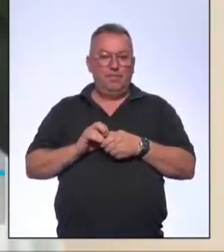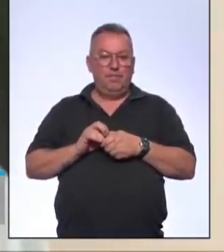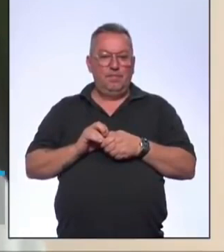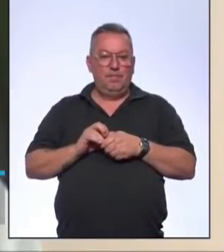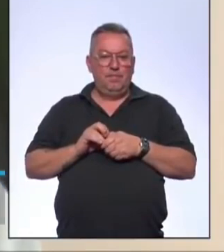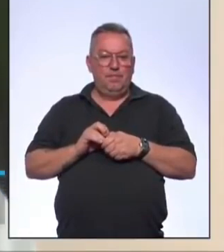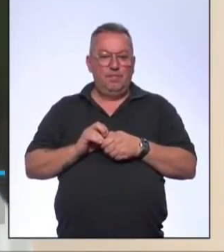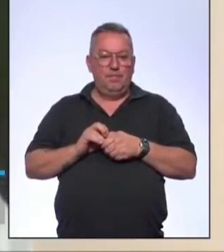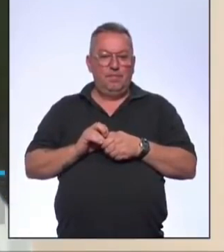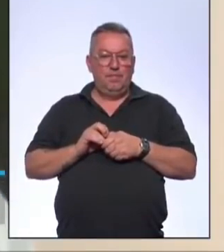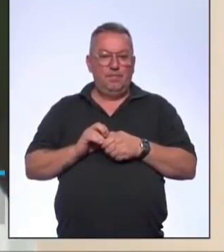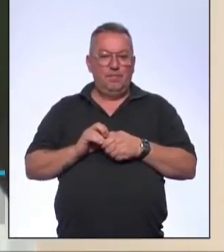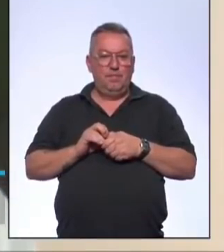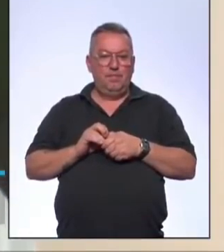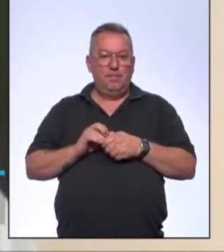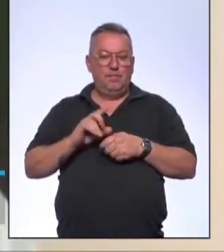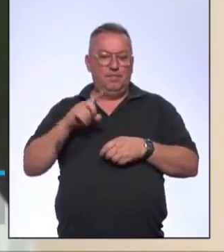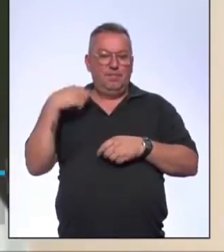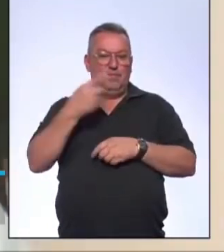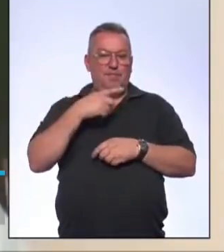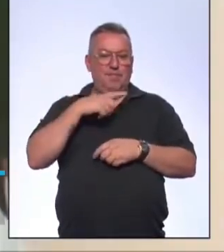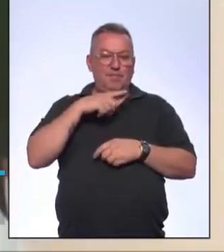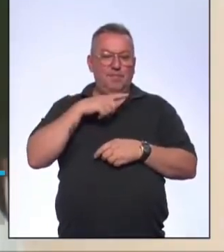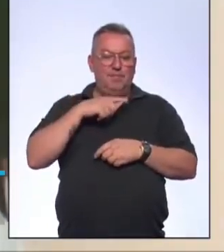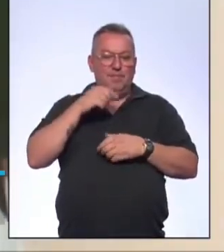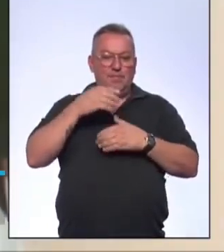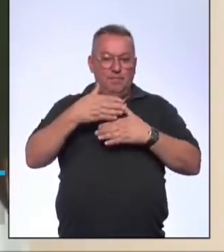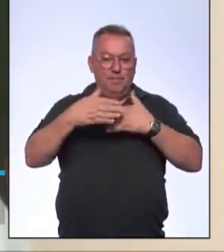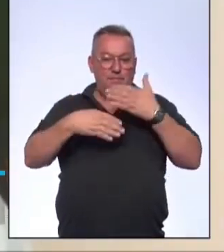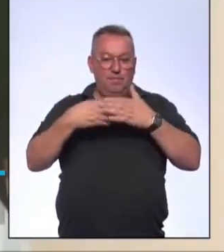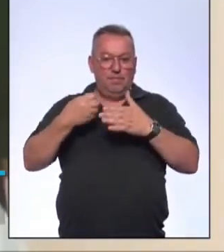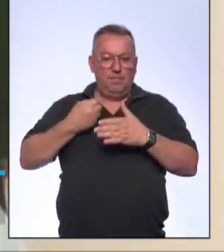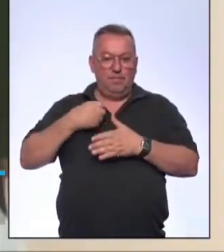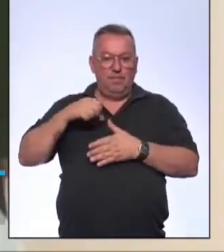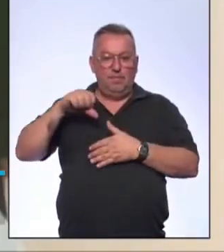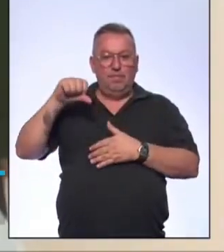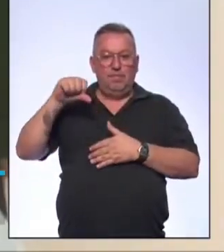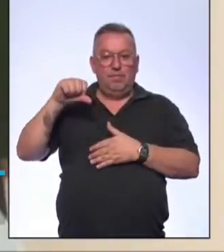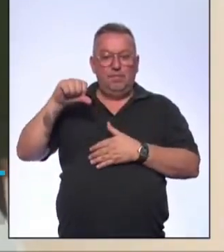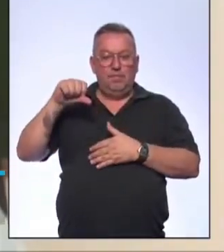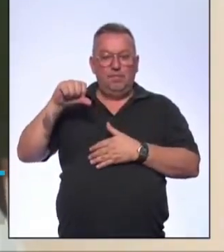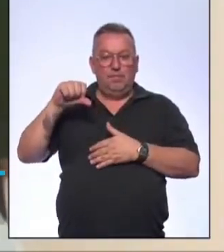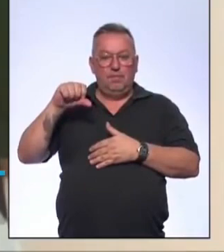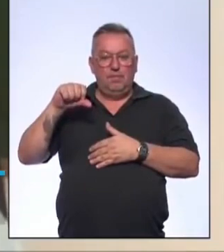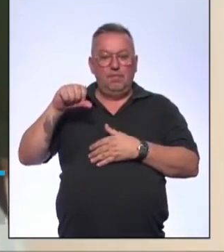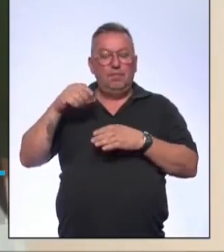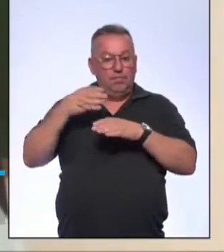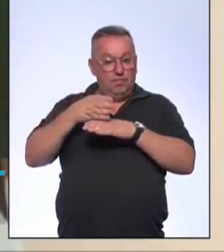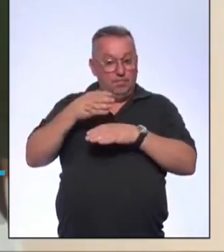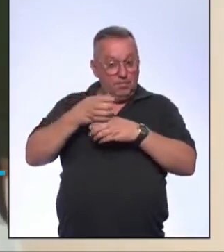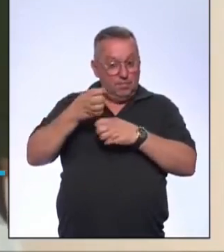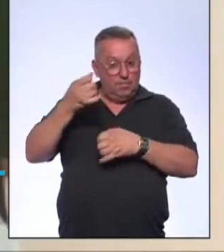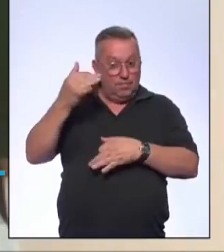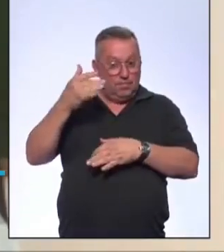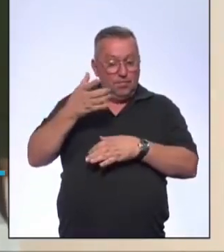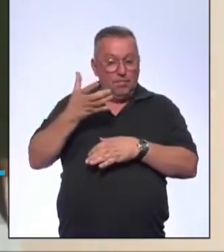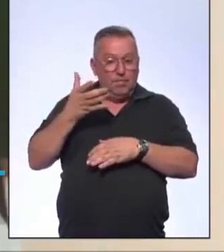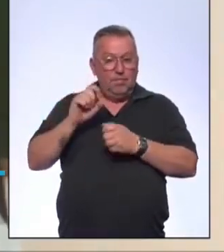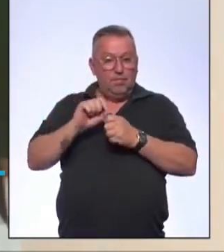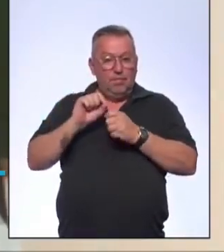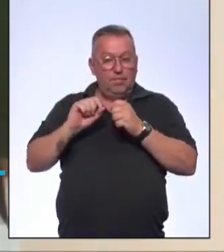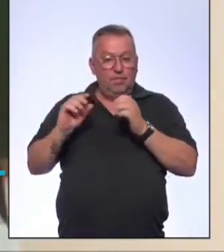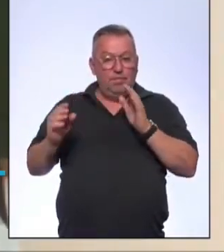para mim, nós temos aí no slide 9 uma interação. E eu quero que